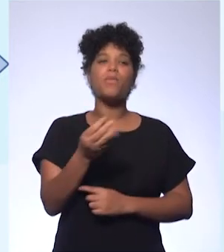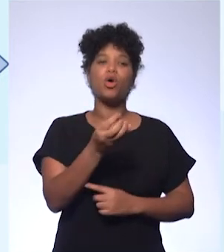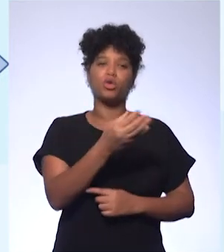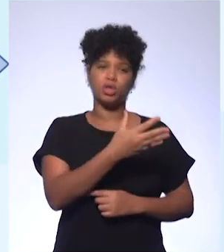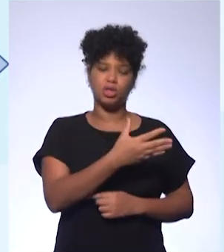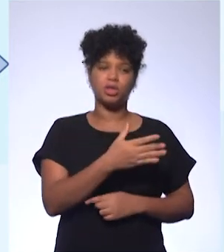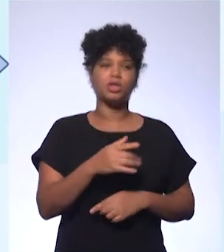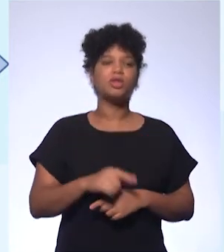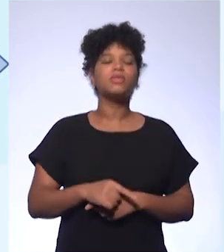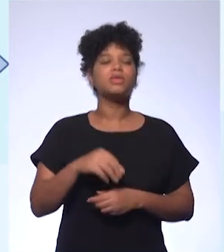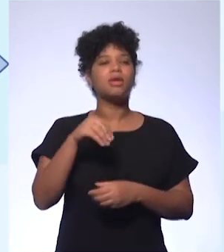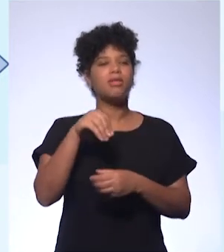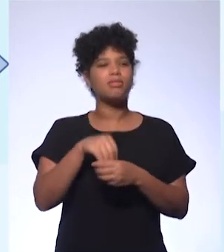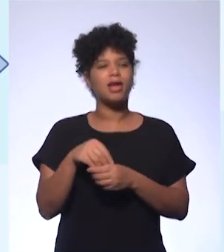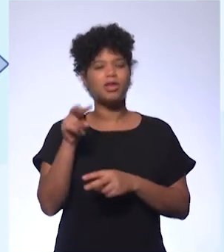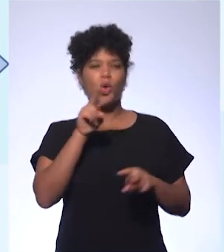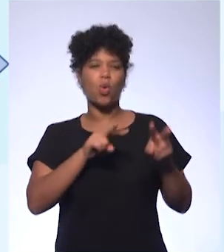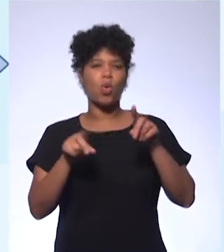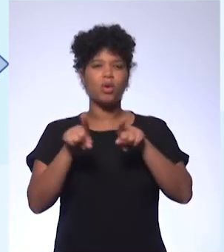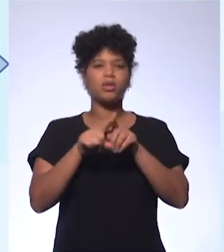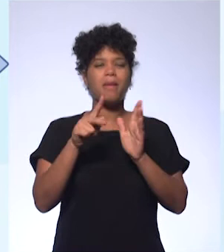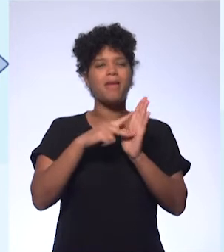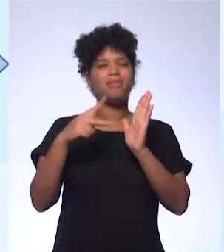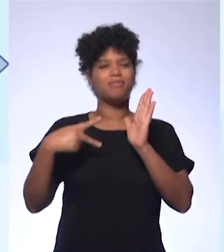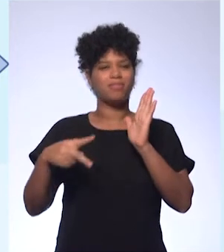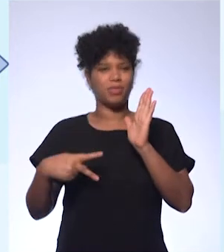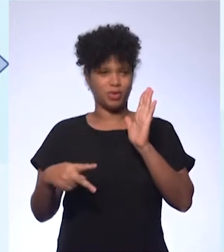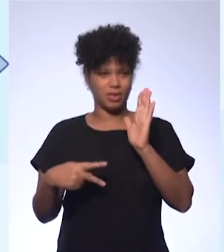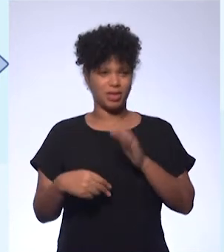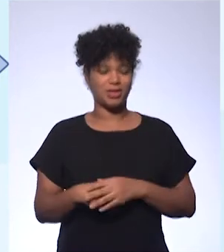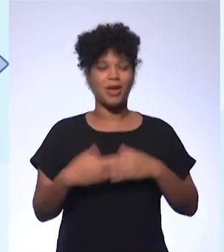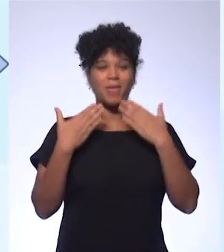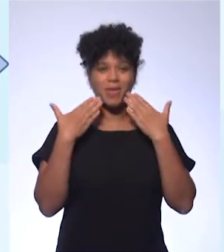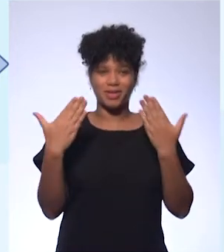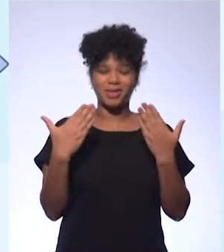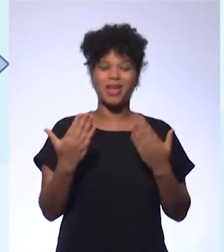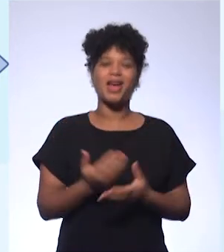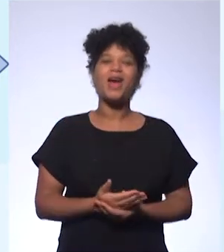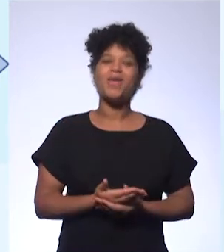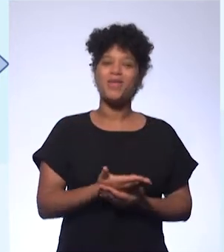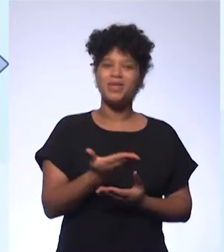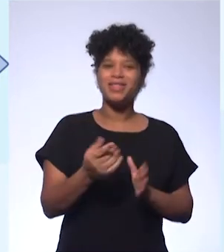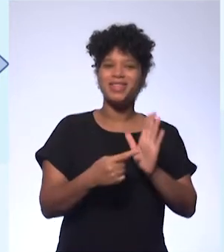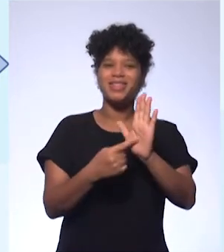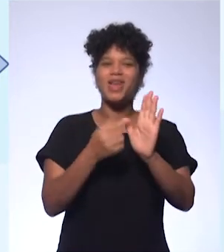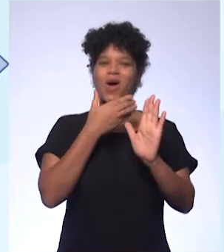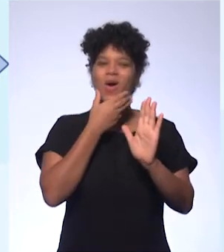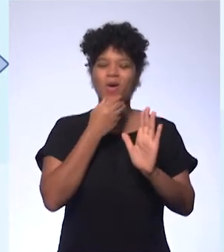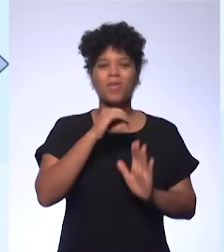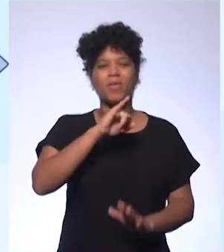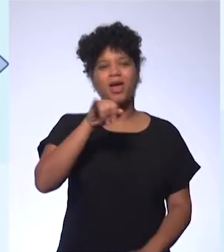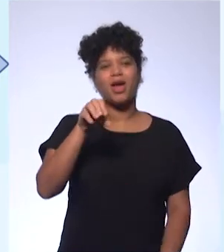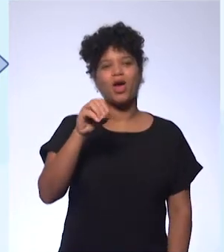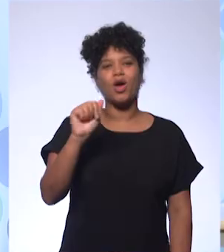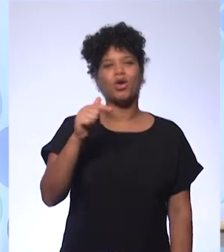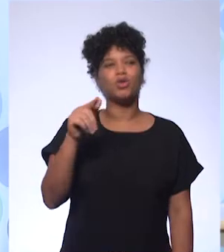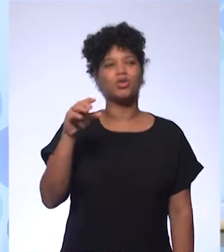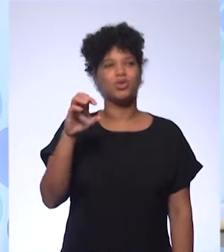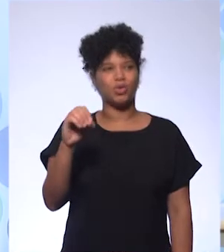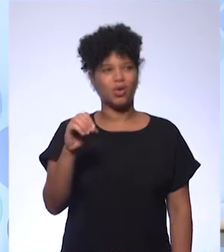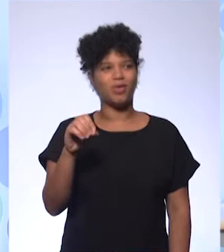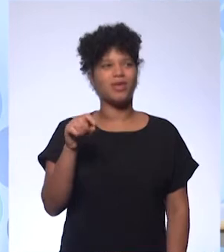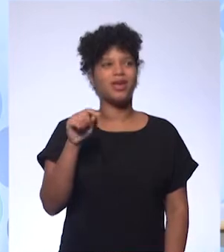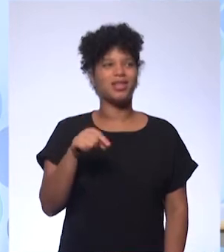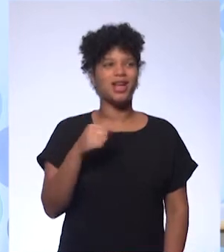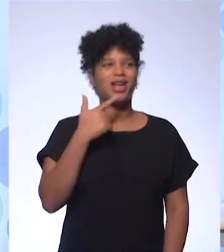ficção científica e da poesia imagética. Apresento a vocês o meu colega, professor João Franco, de língua inglesa, que estará